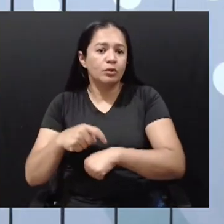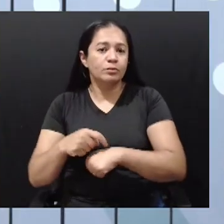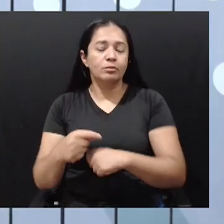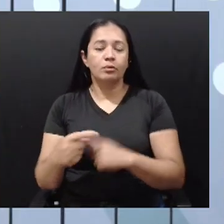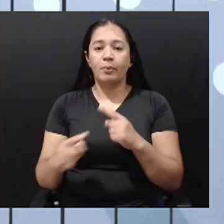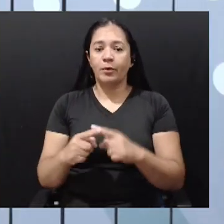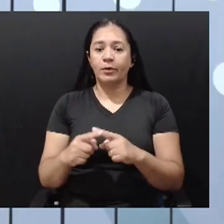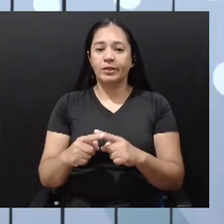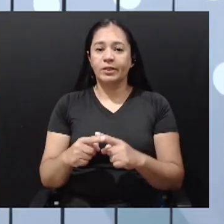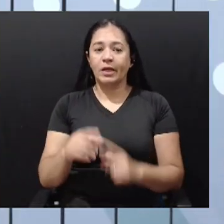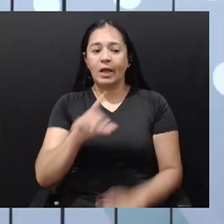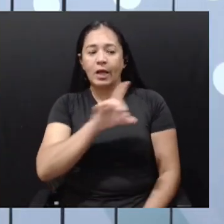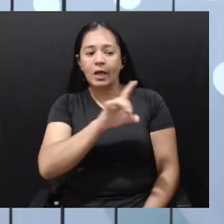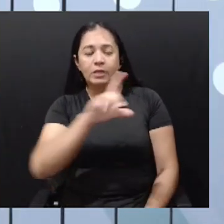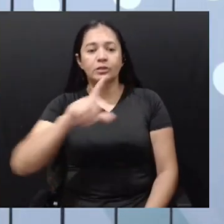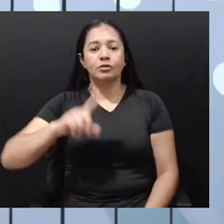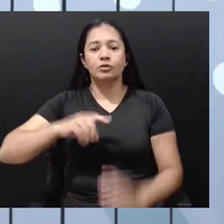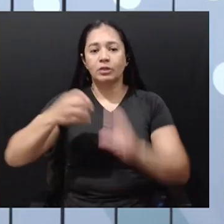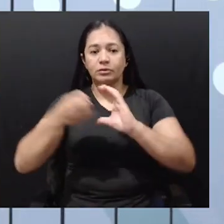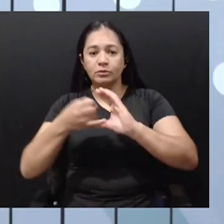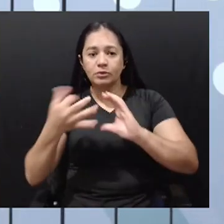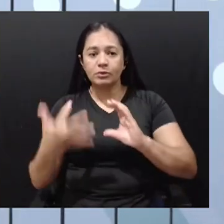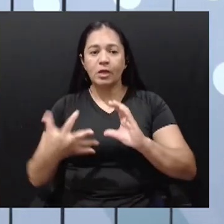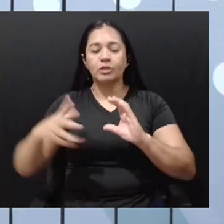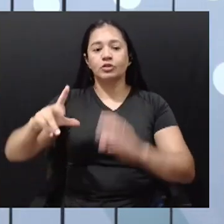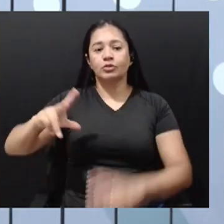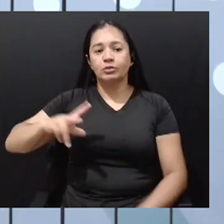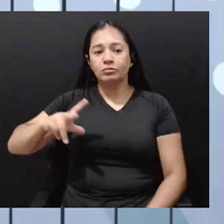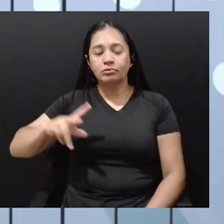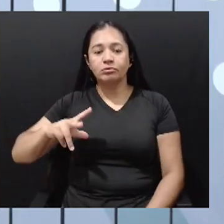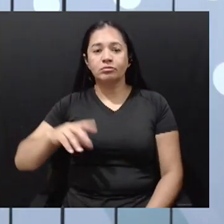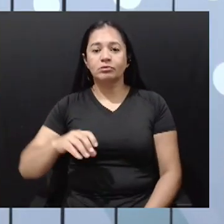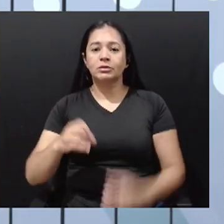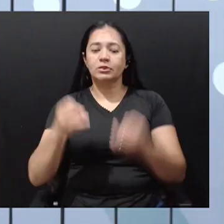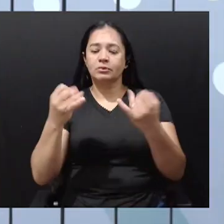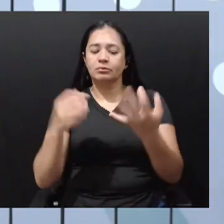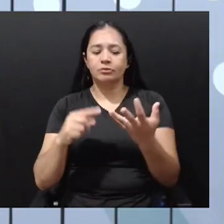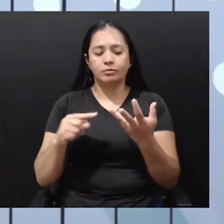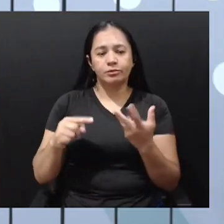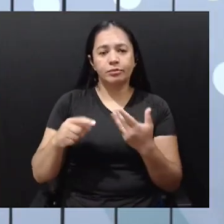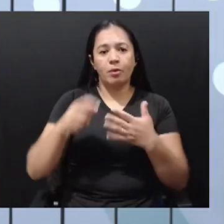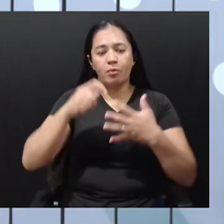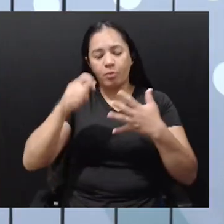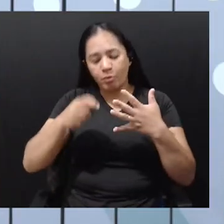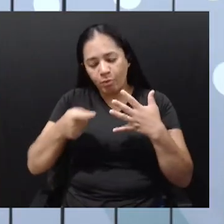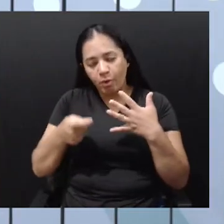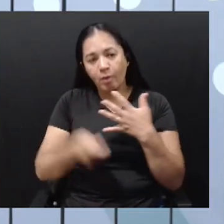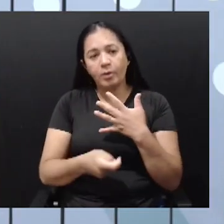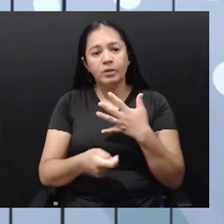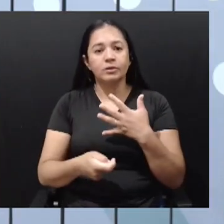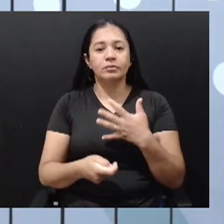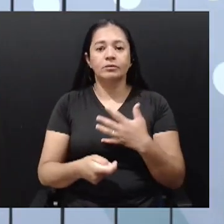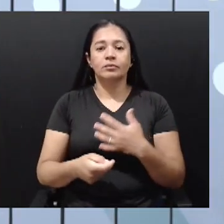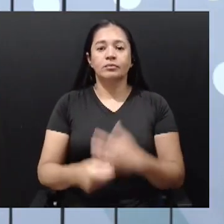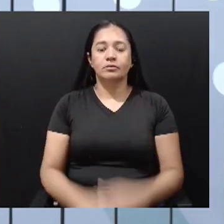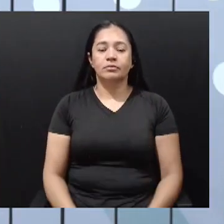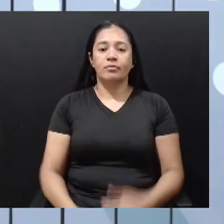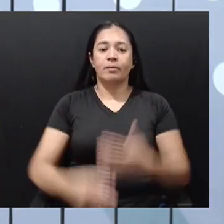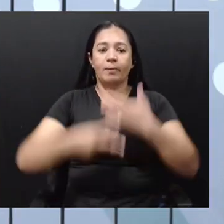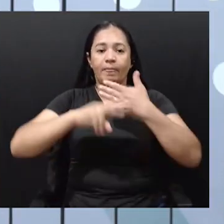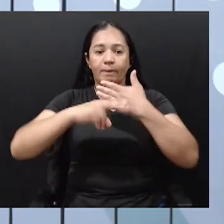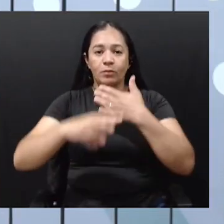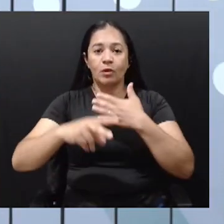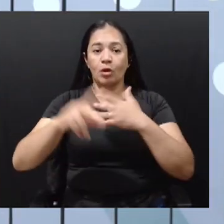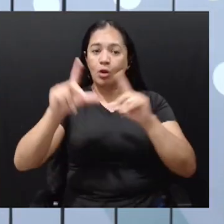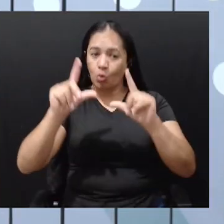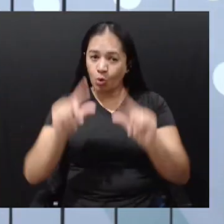cada um tem a sua particularidade, que traz os benefícios com menos efeitos colaterais também, e os